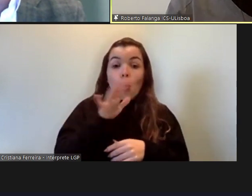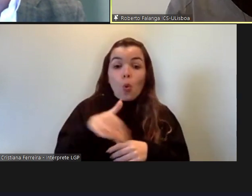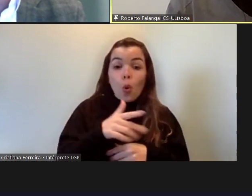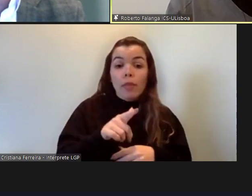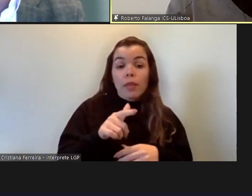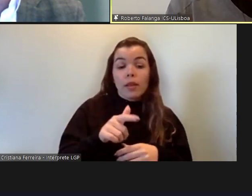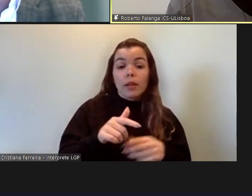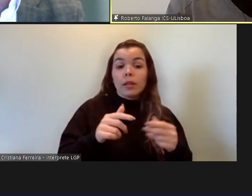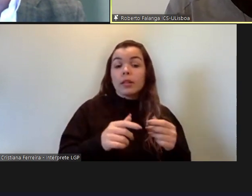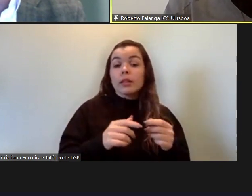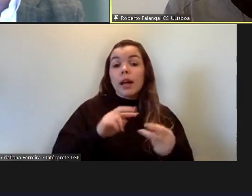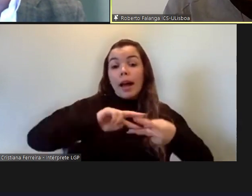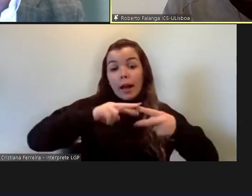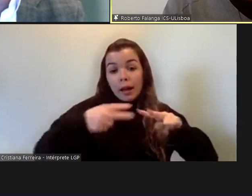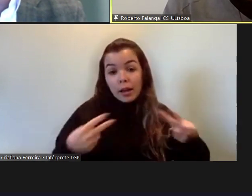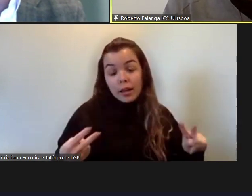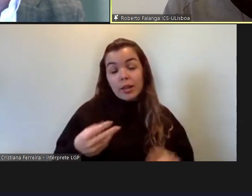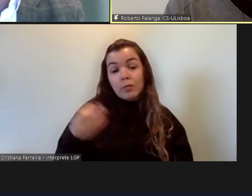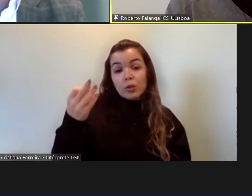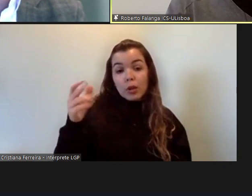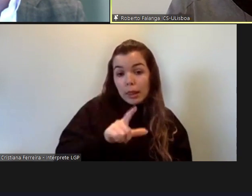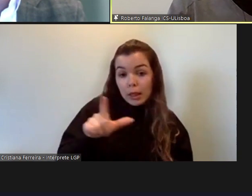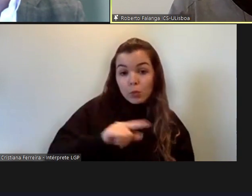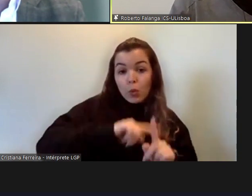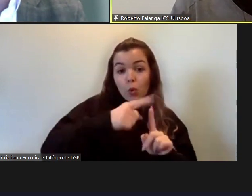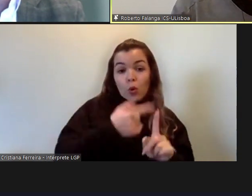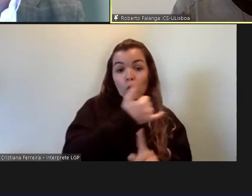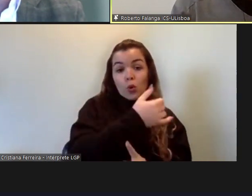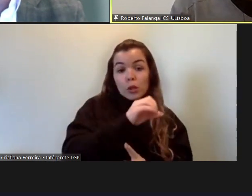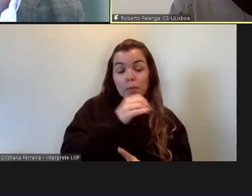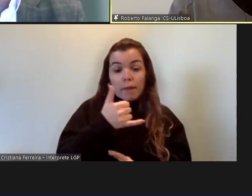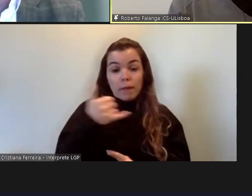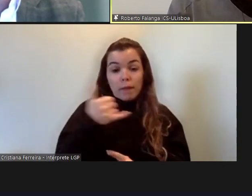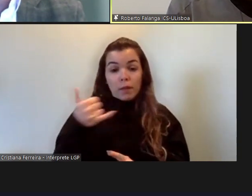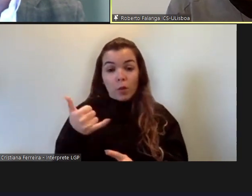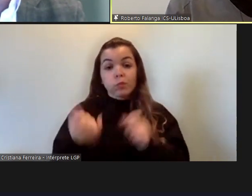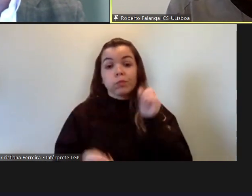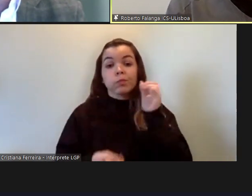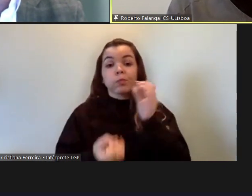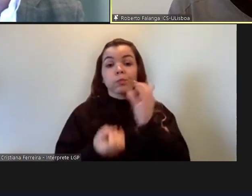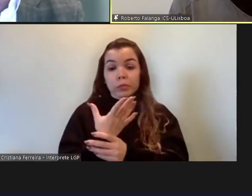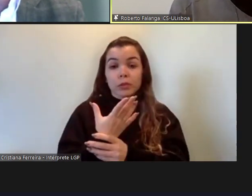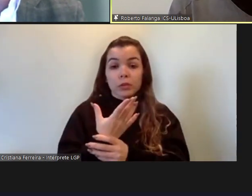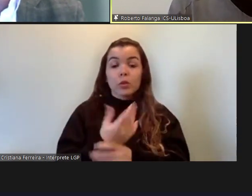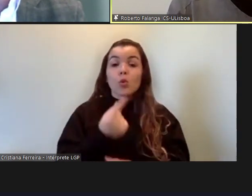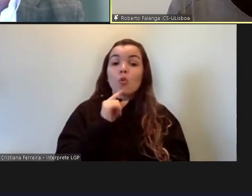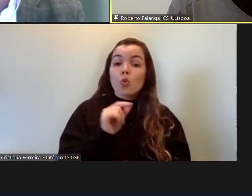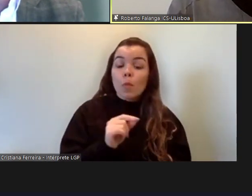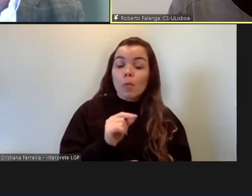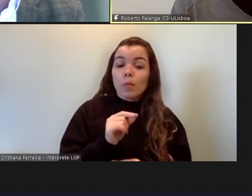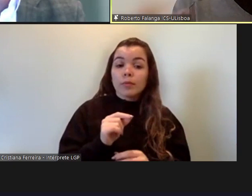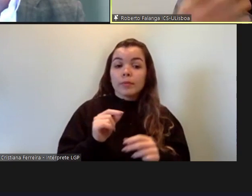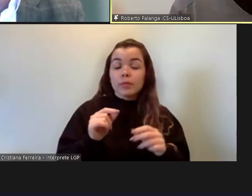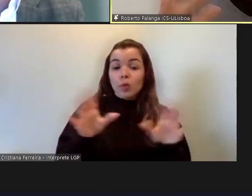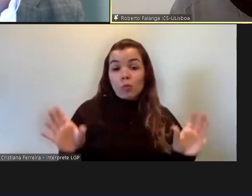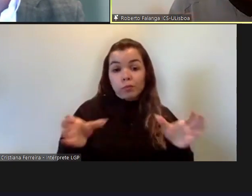Lisboa, que em 2022 lançou uma iniciativa chamada Conselho de Cidadãos. A palavra